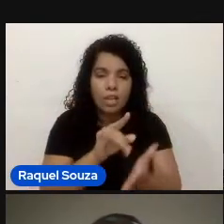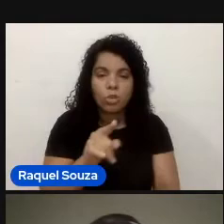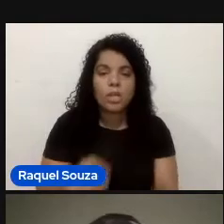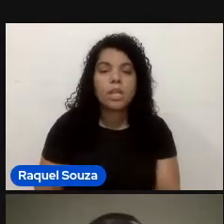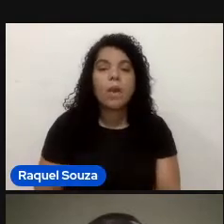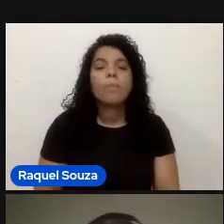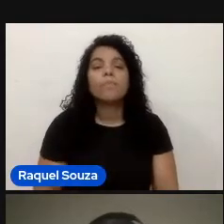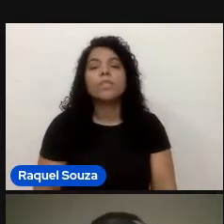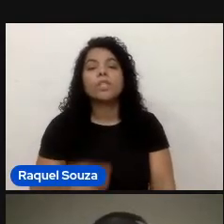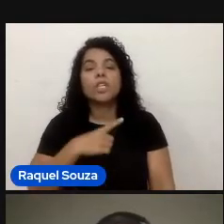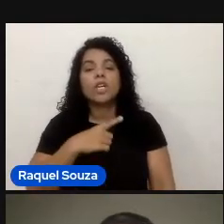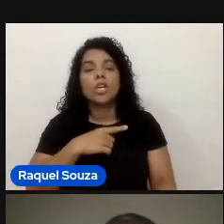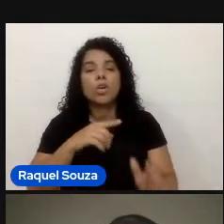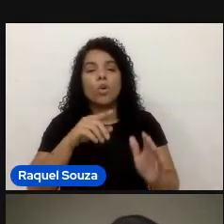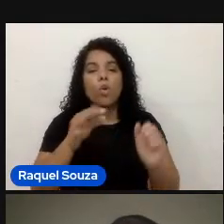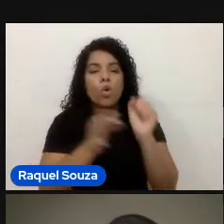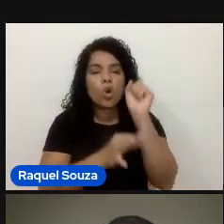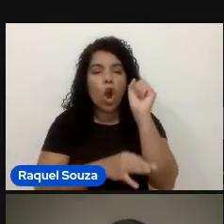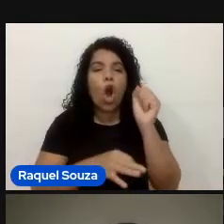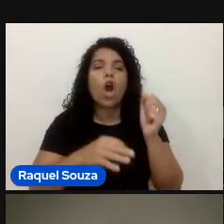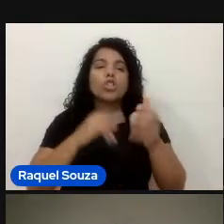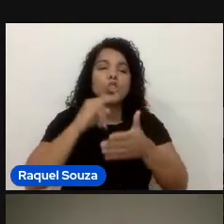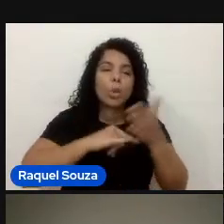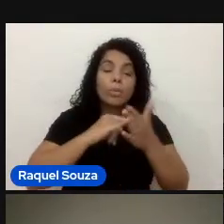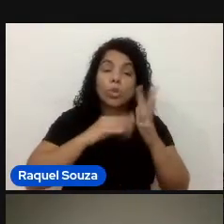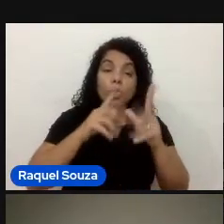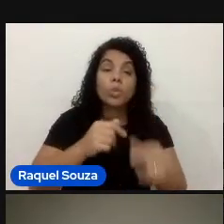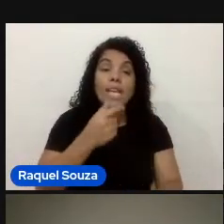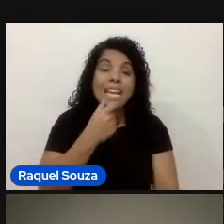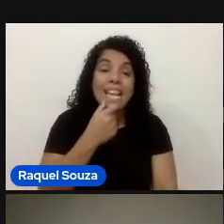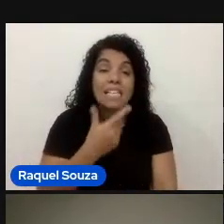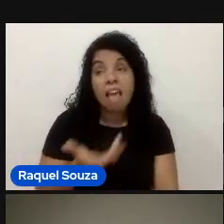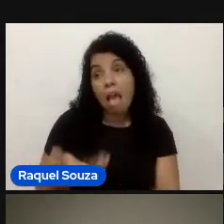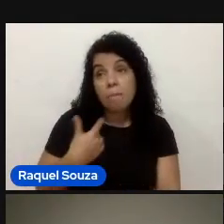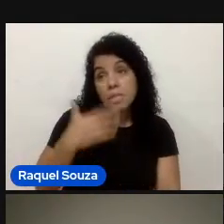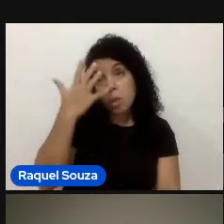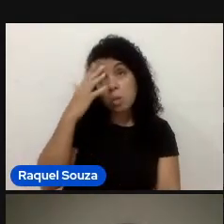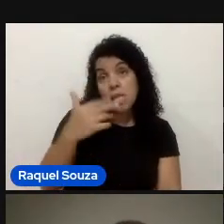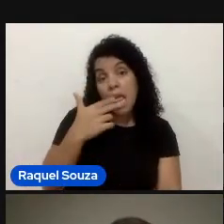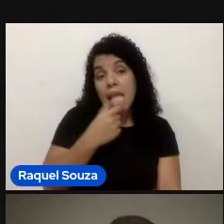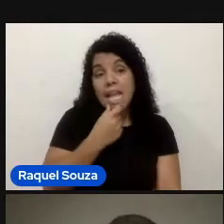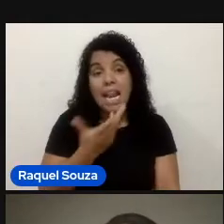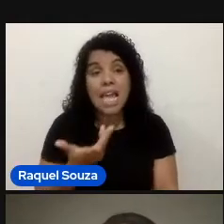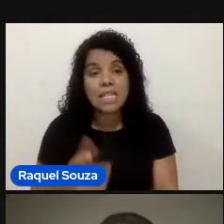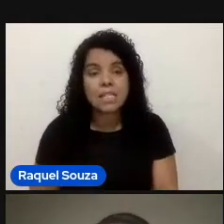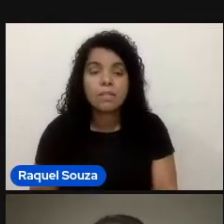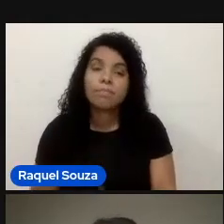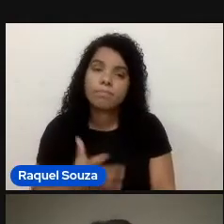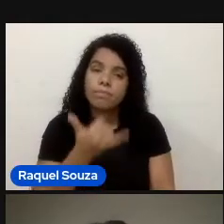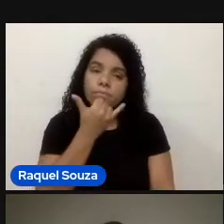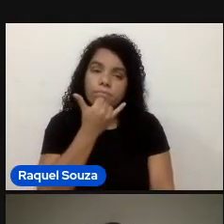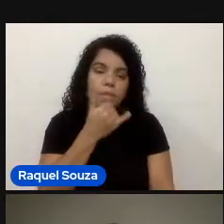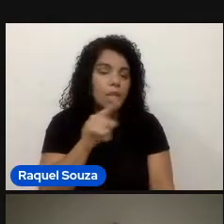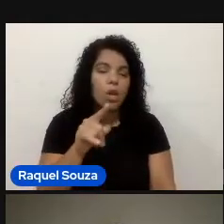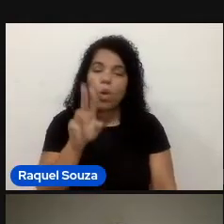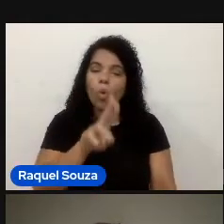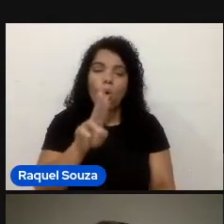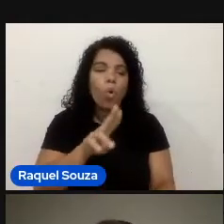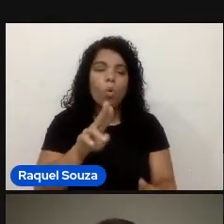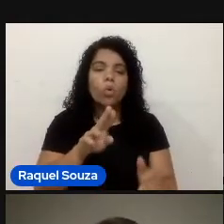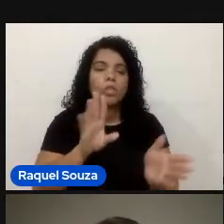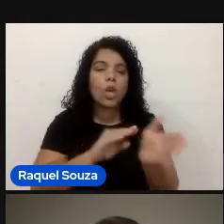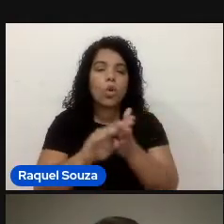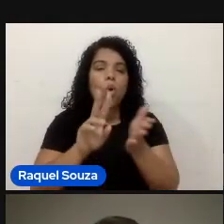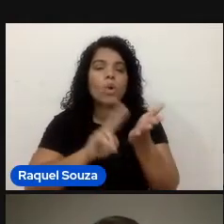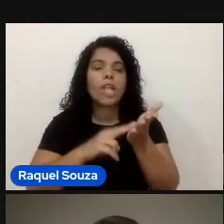tudo em inglês, tá? Ah, mas eu não sei inglês. Usa tradutor,